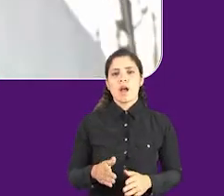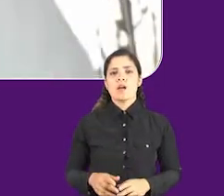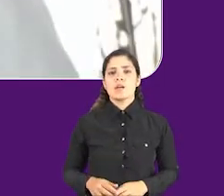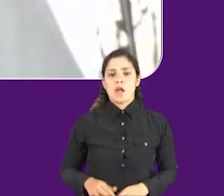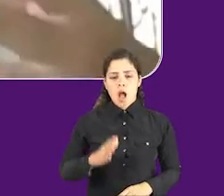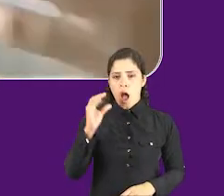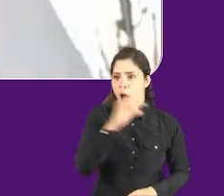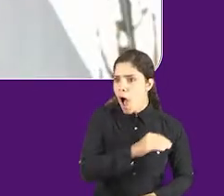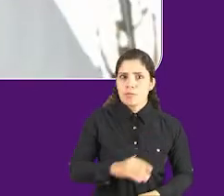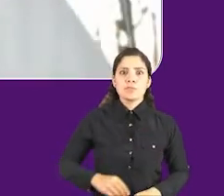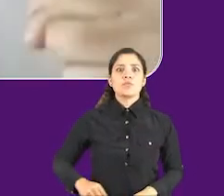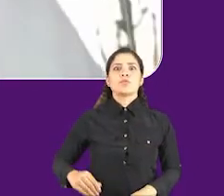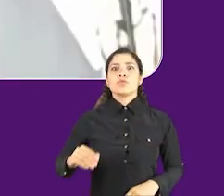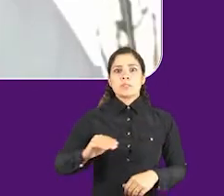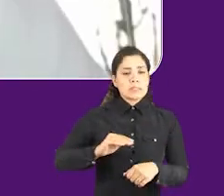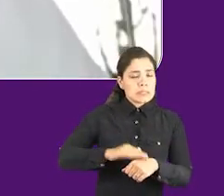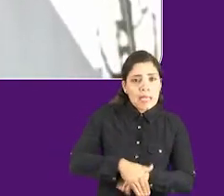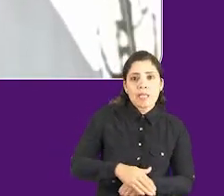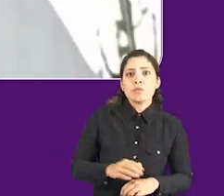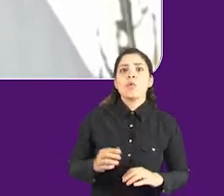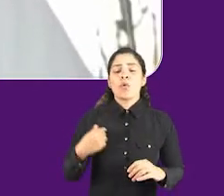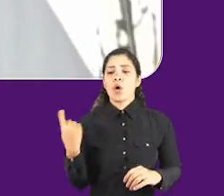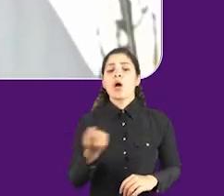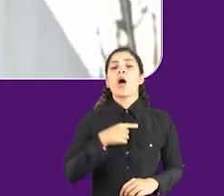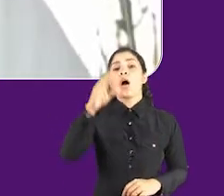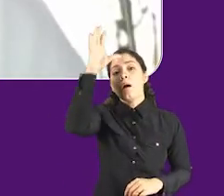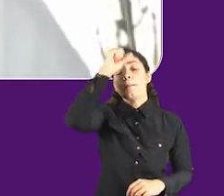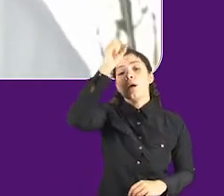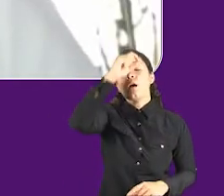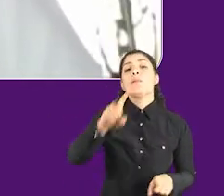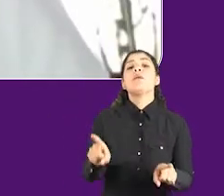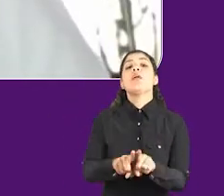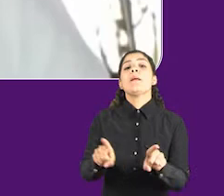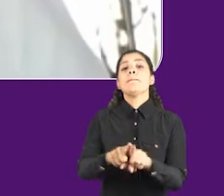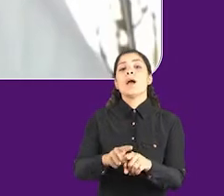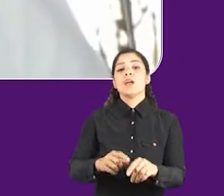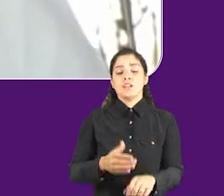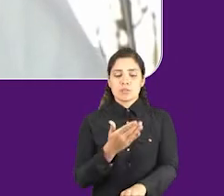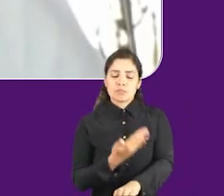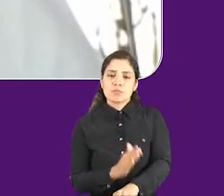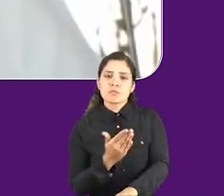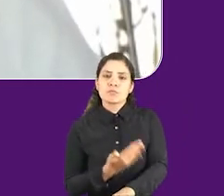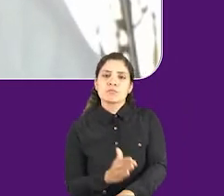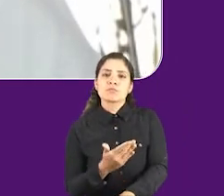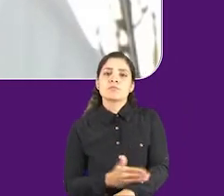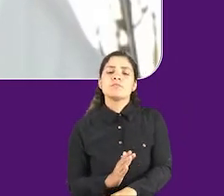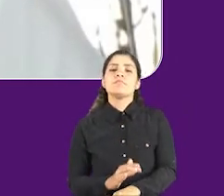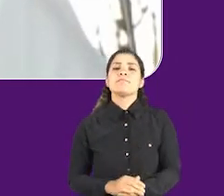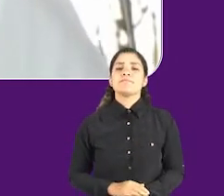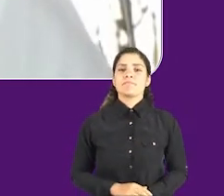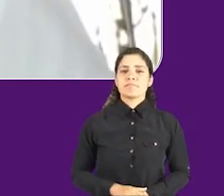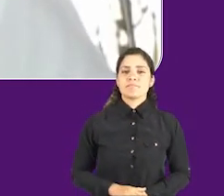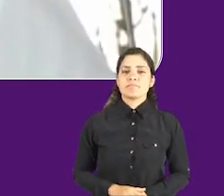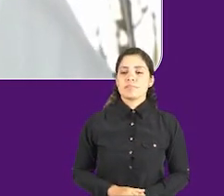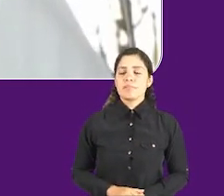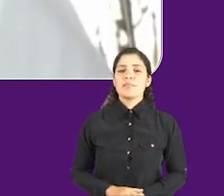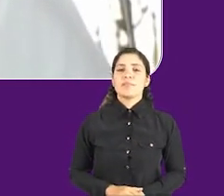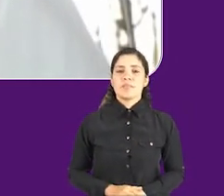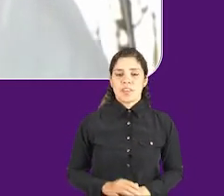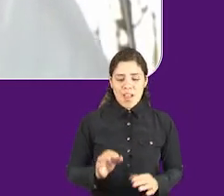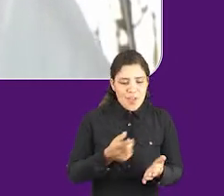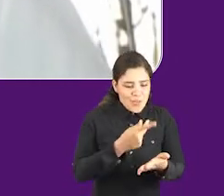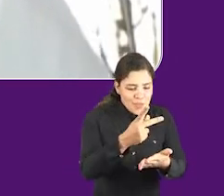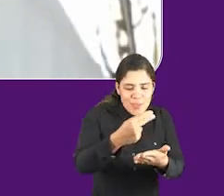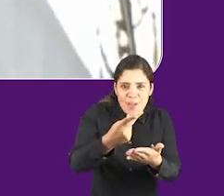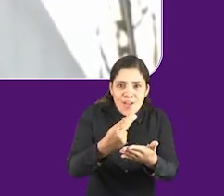design tem que Inovar mais cedo ou mais rápido mais rápido você aprender não saíres a utilizar as típicas vídeo x